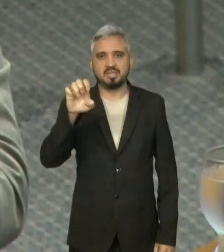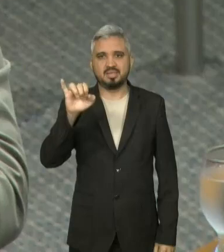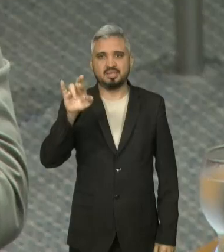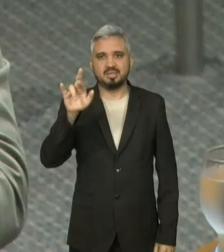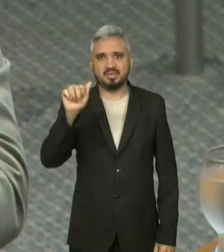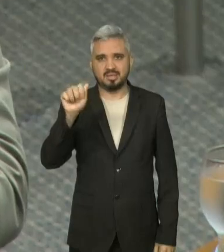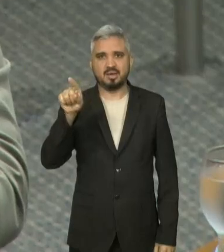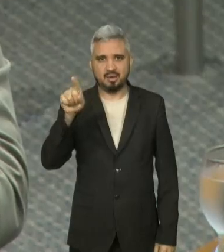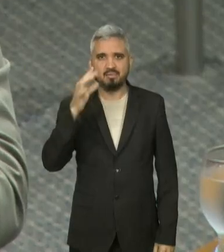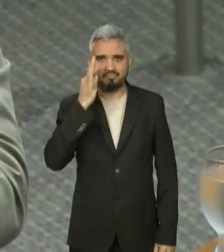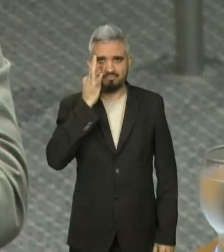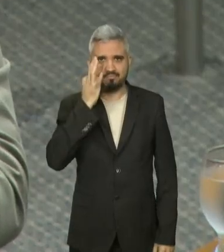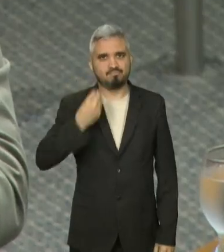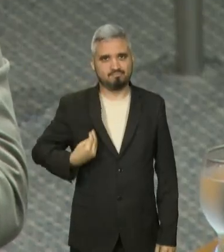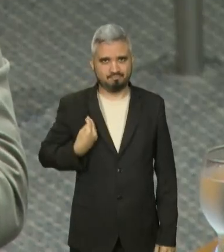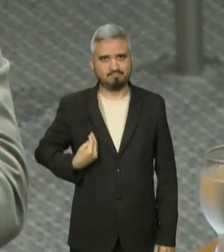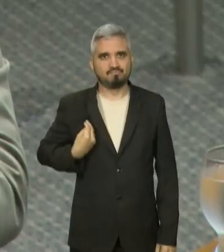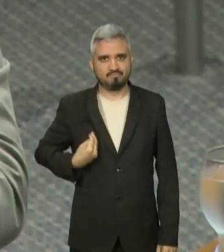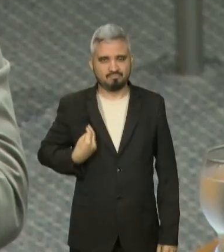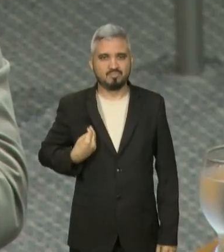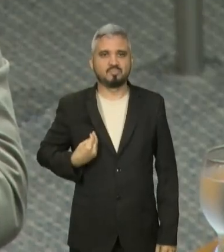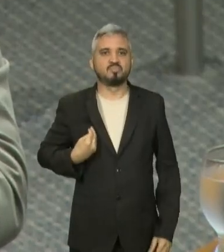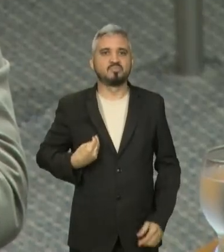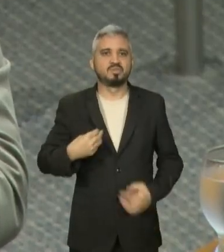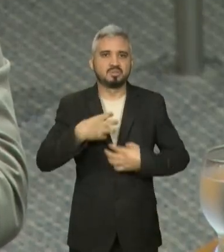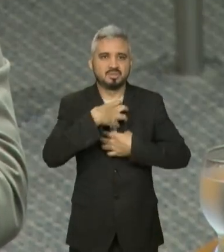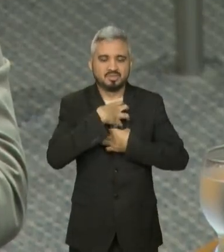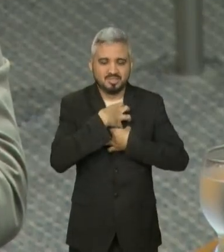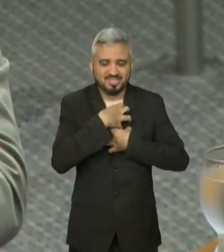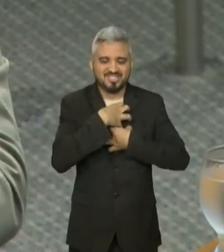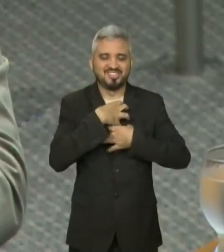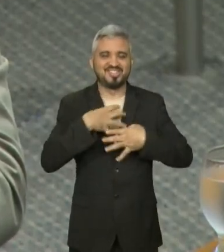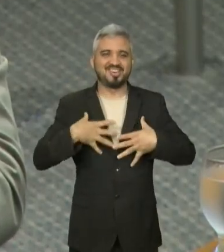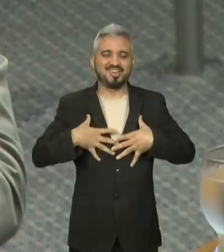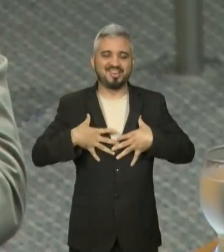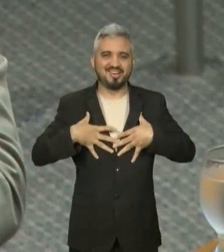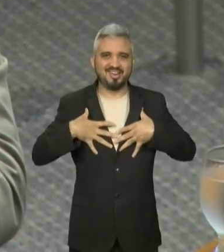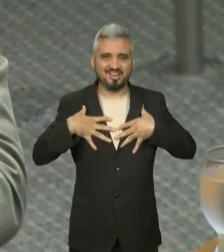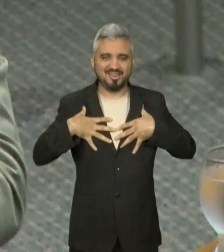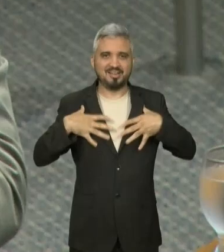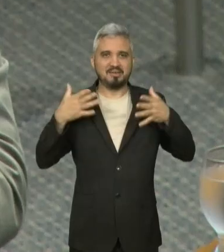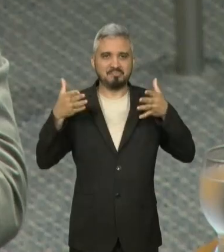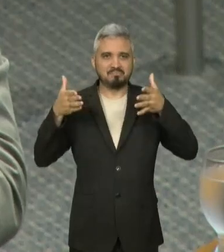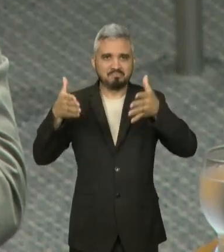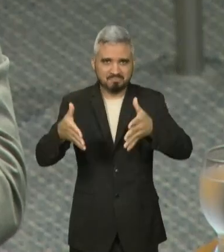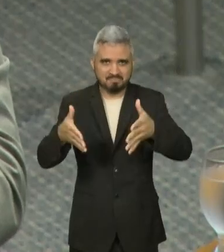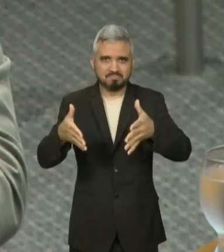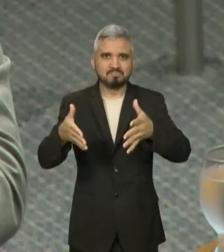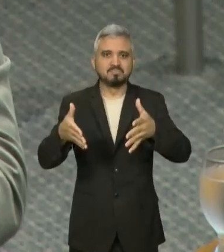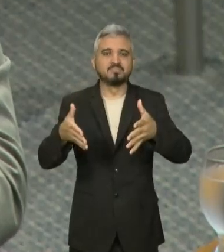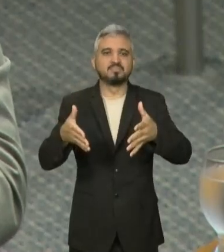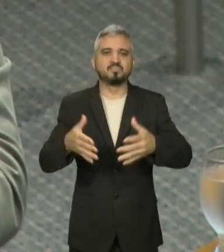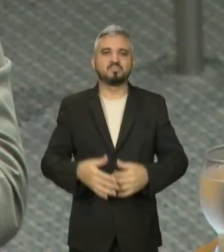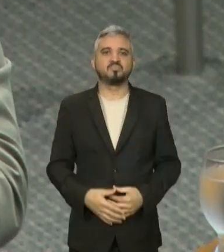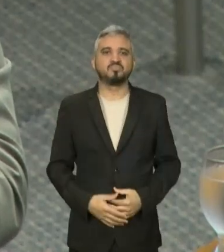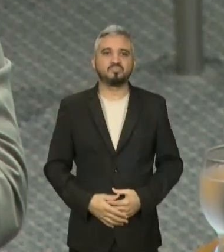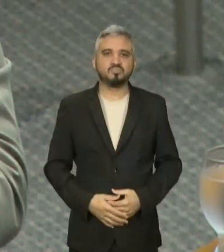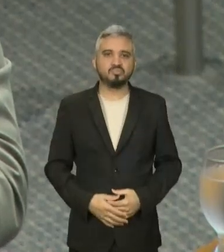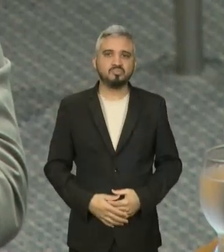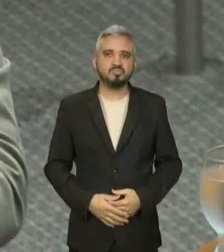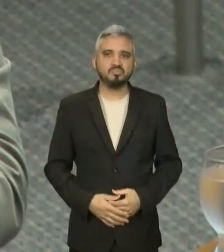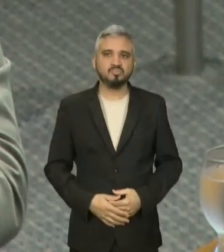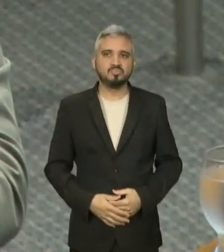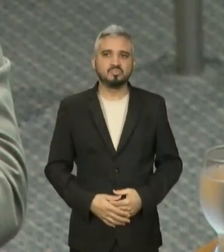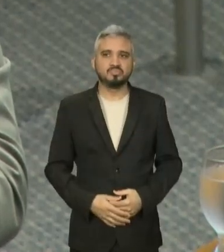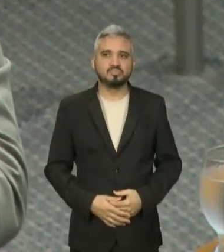motivo de alegria a gente ter participado desse momento e desse evento lá. Da parte da minha outra